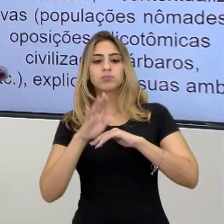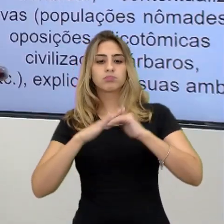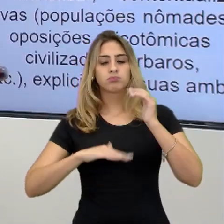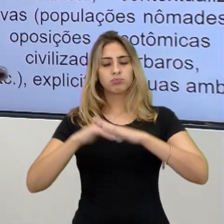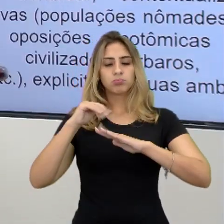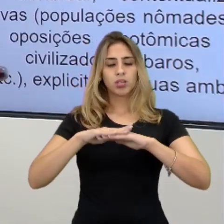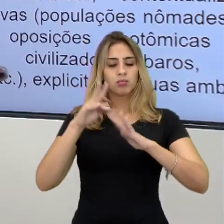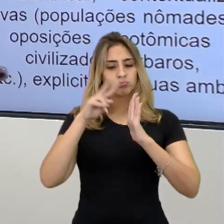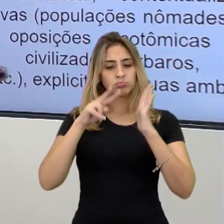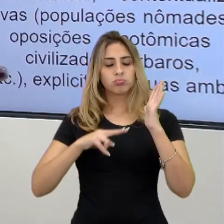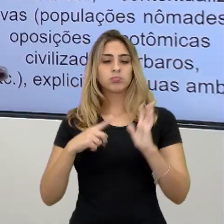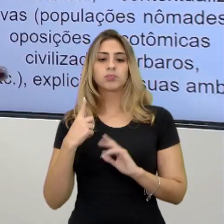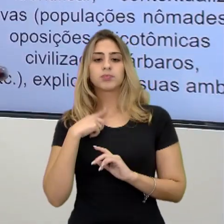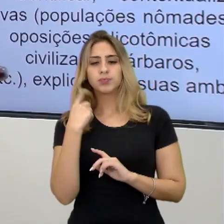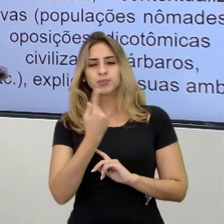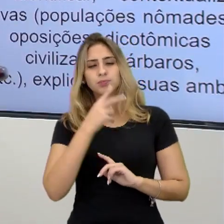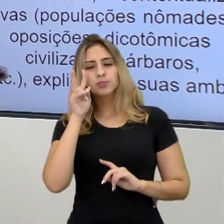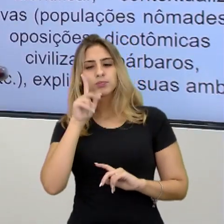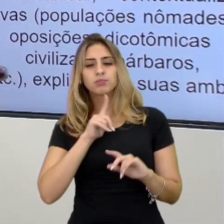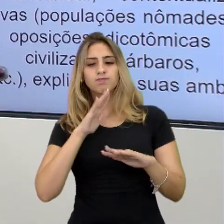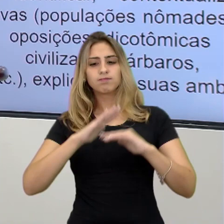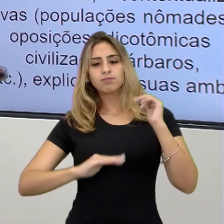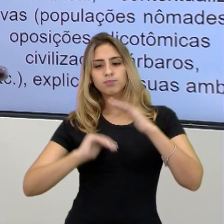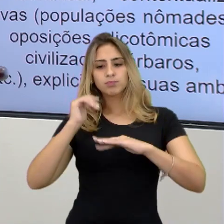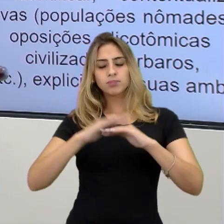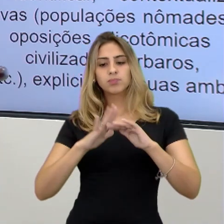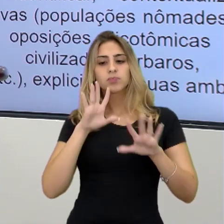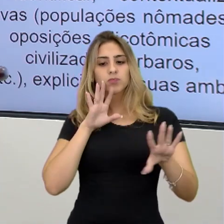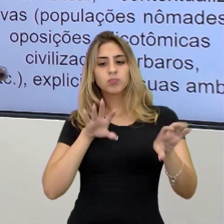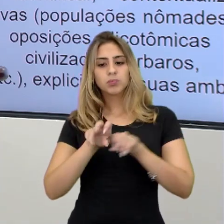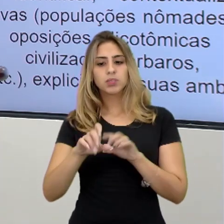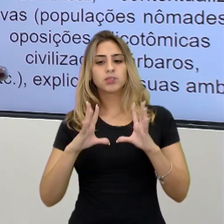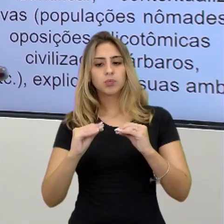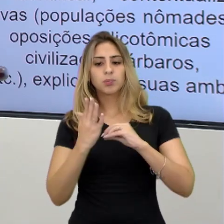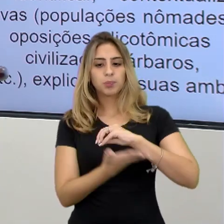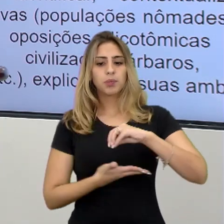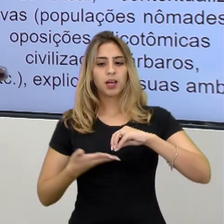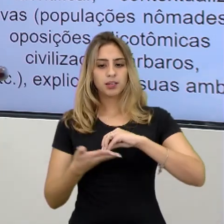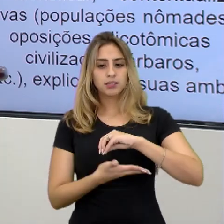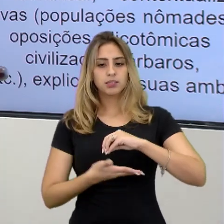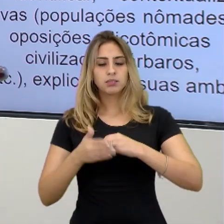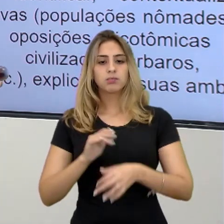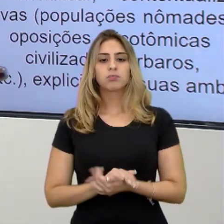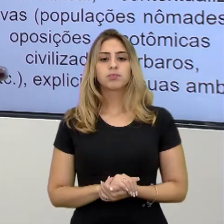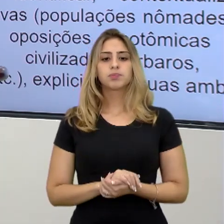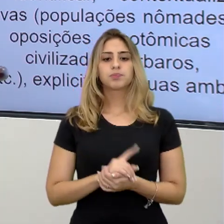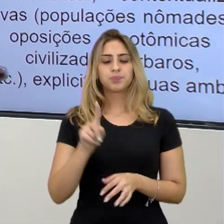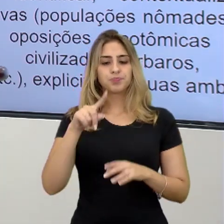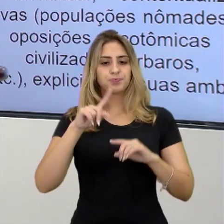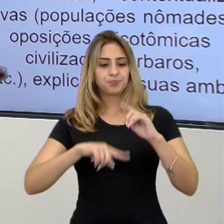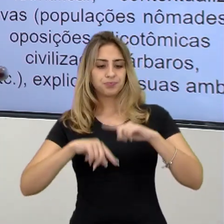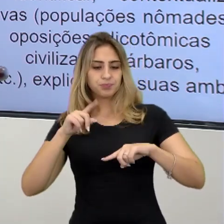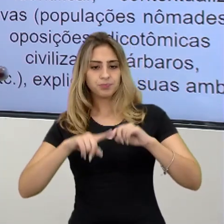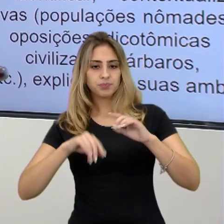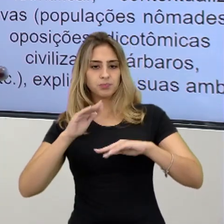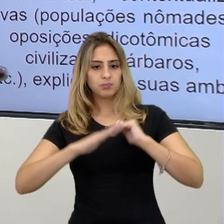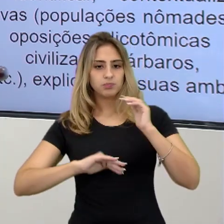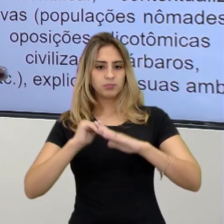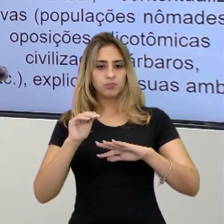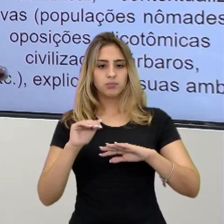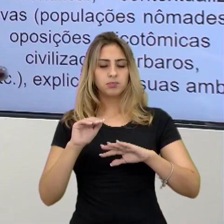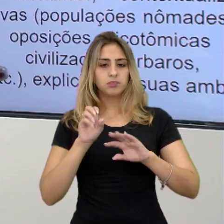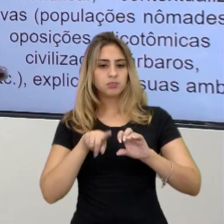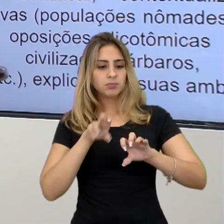habilidades. Vocês se lembram que nós temos as habilidades da formação geral básica, né, que são aquelas matérias que eles aprenderam ali no